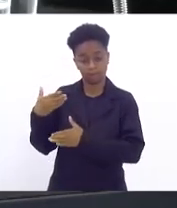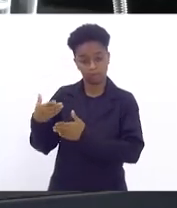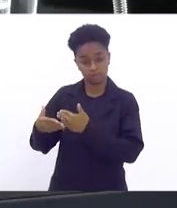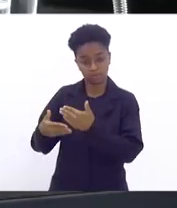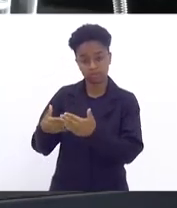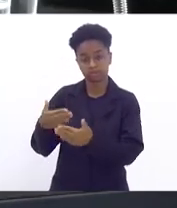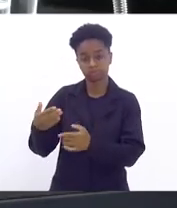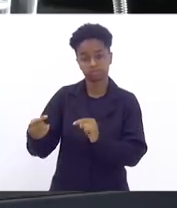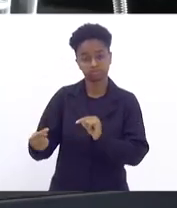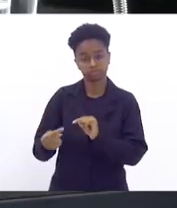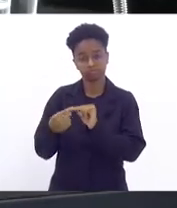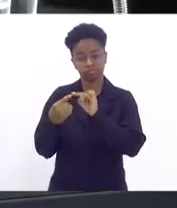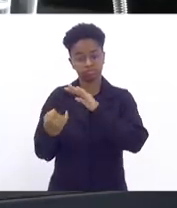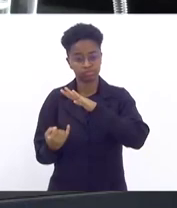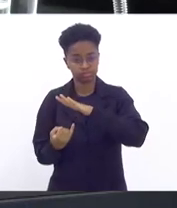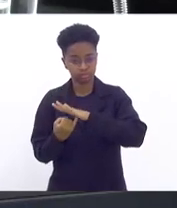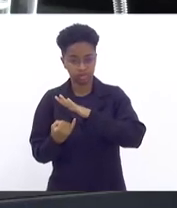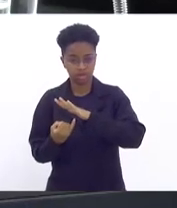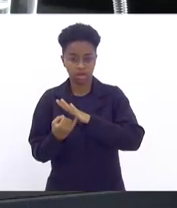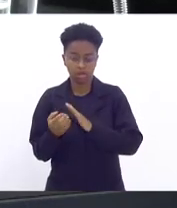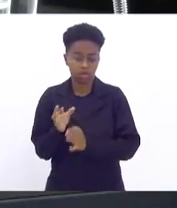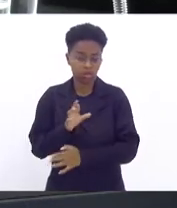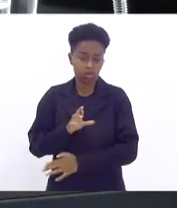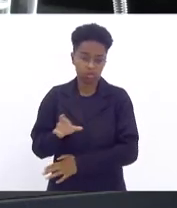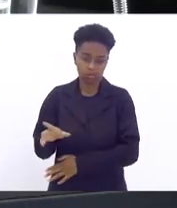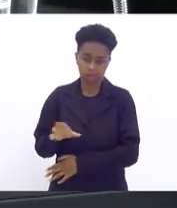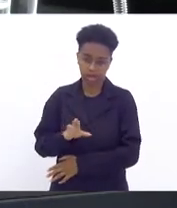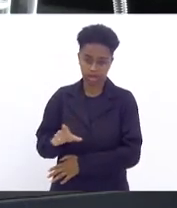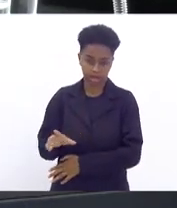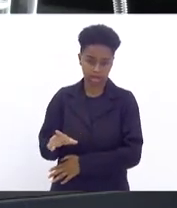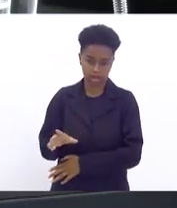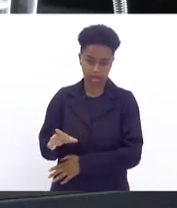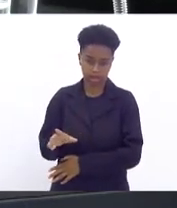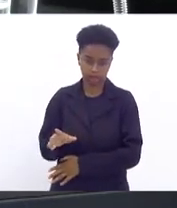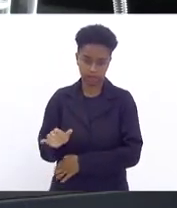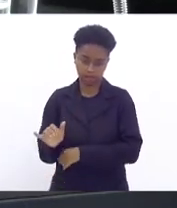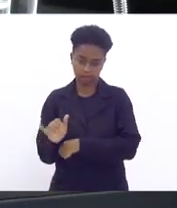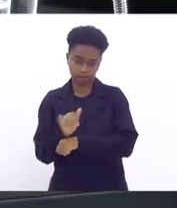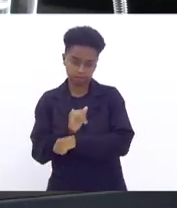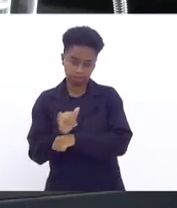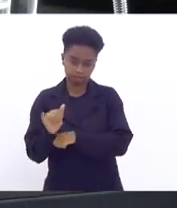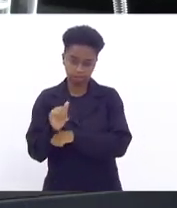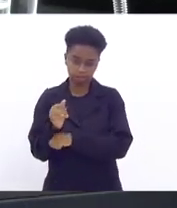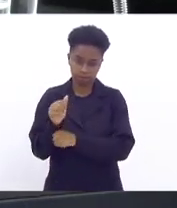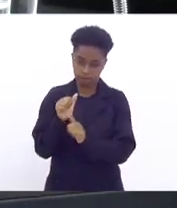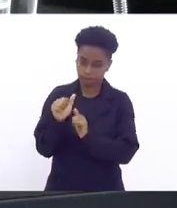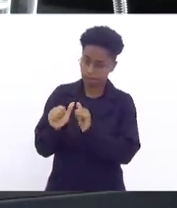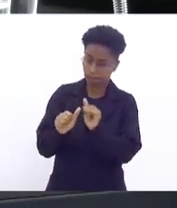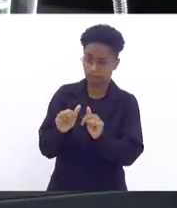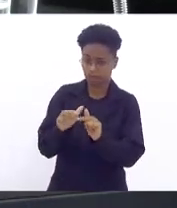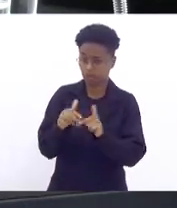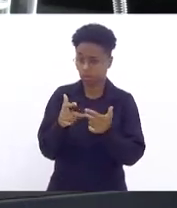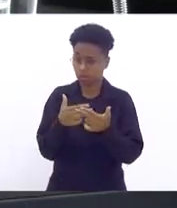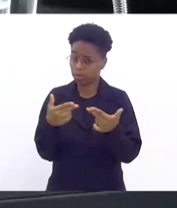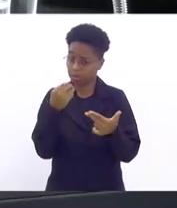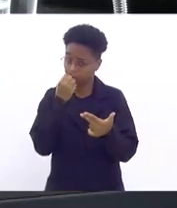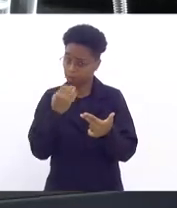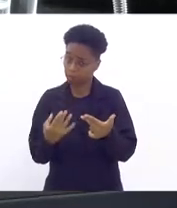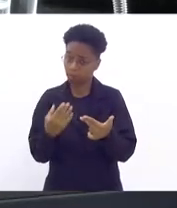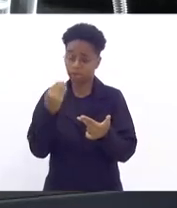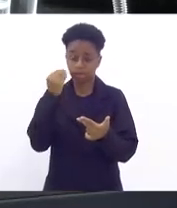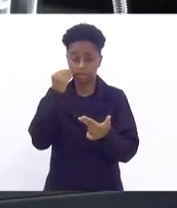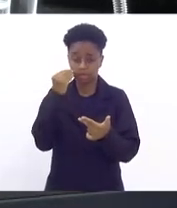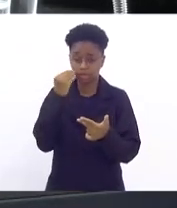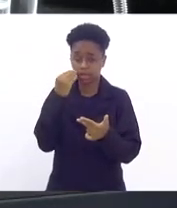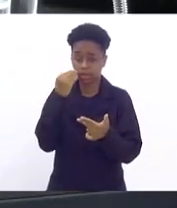institucionalidade ela não fosse manobrada às vezes até por uma boa causa que é fazer com